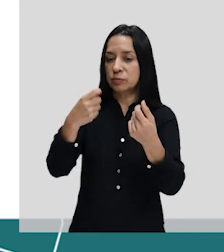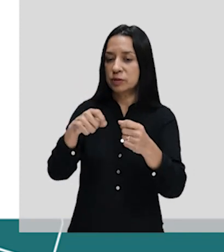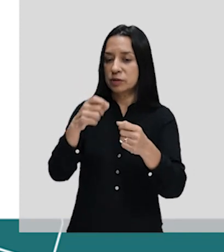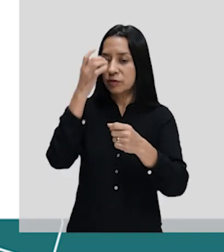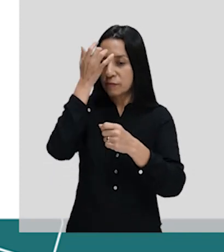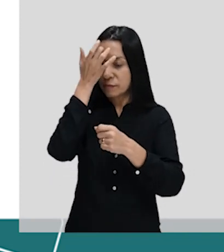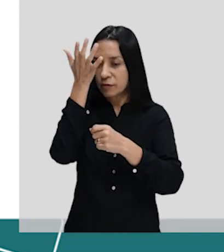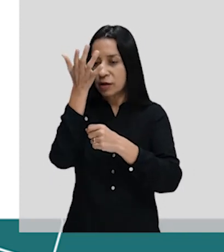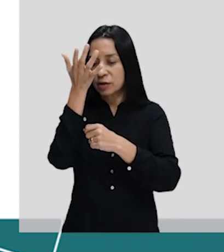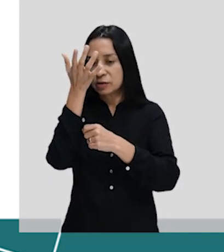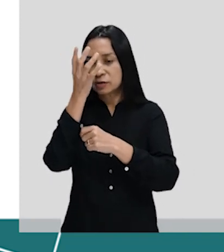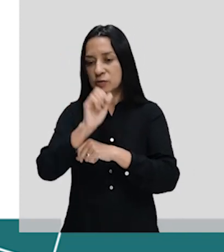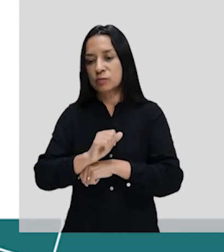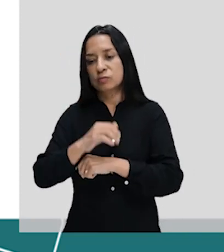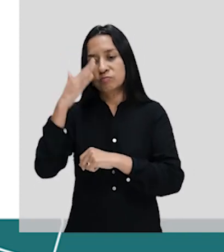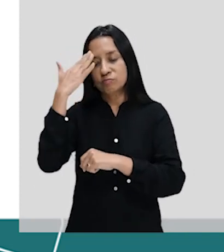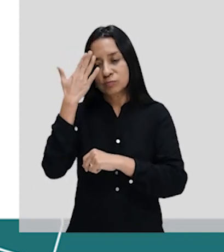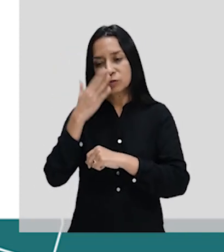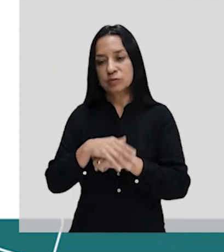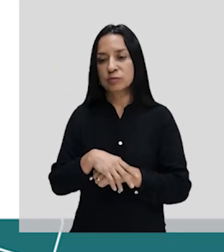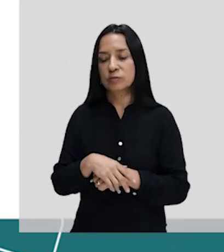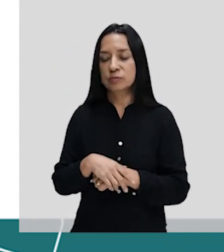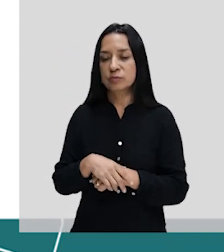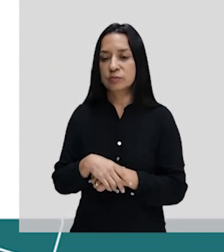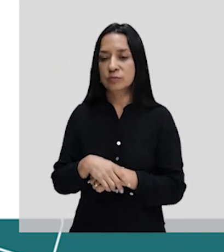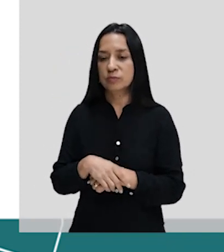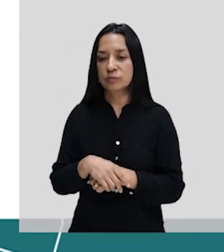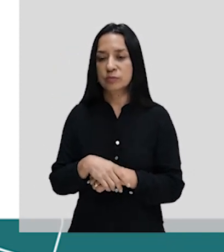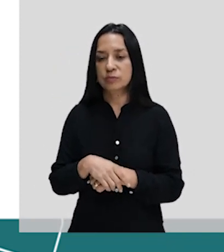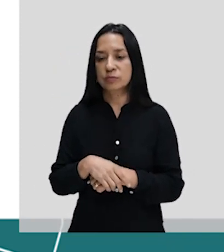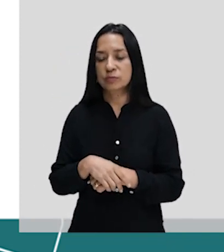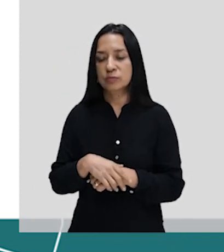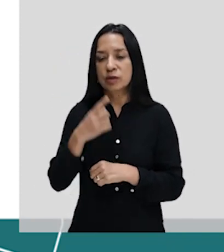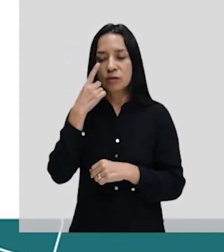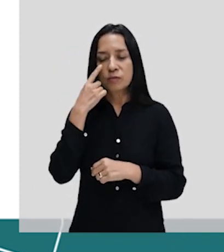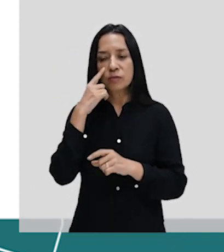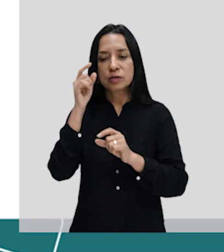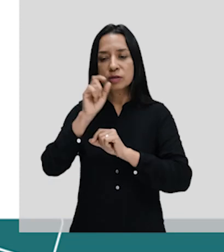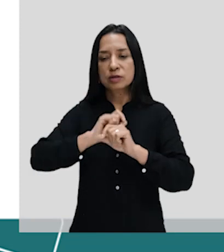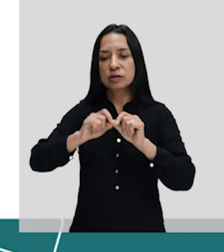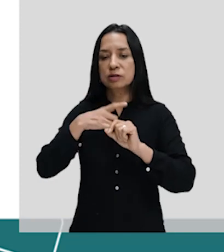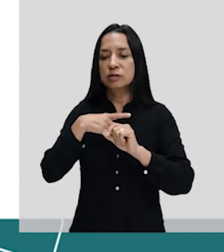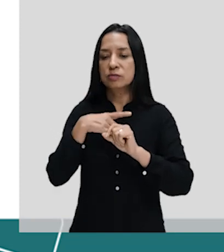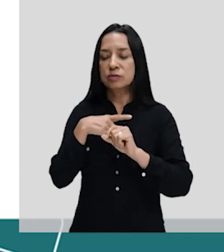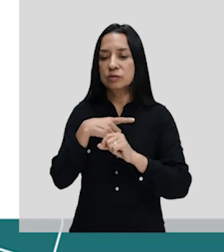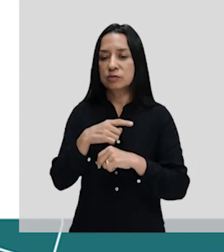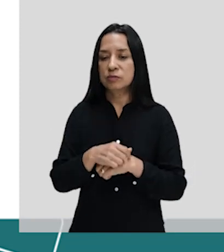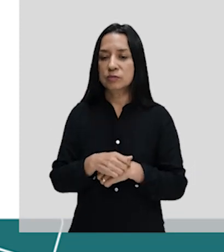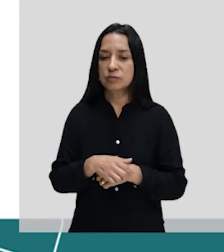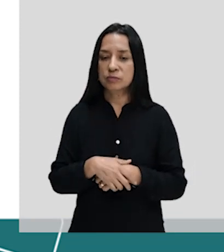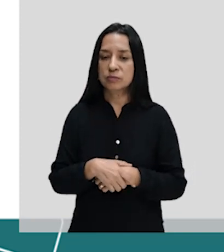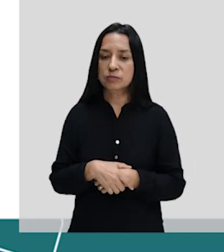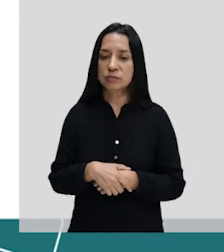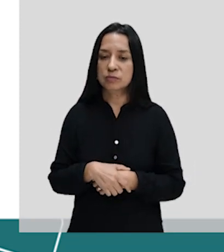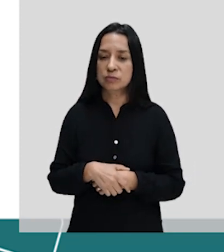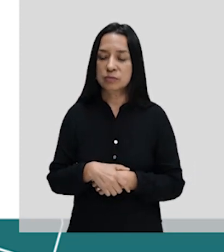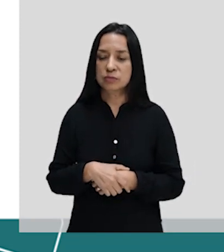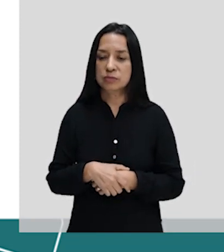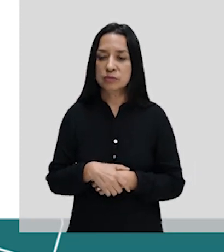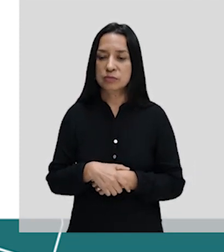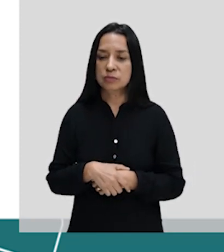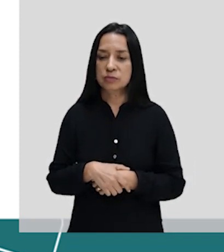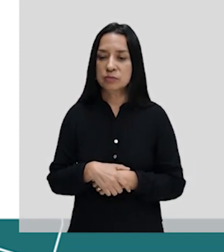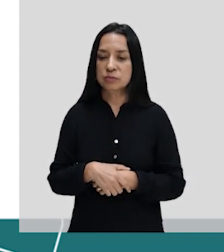compreensão. Vou fazer um testezinho aqui com vocês. Eu vou pegar esse mesmo, vocês estão vendo aqui que eu tenho o quê? Uma, duas,